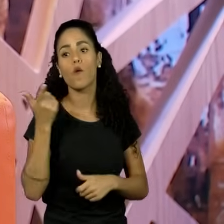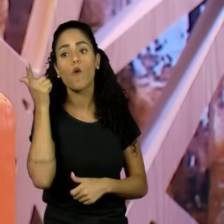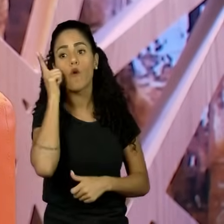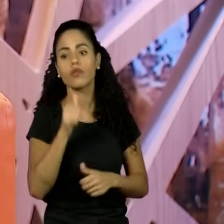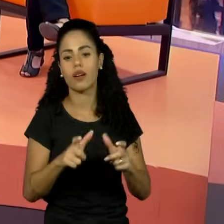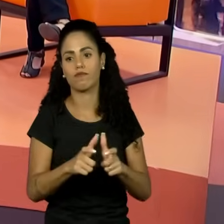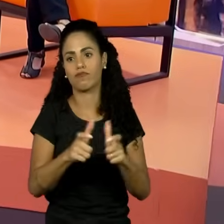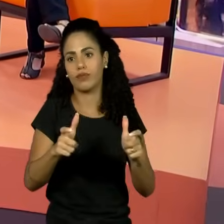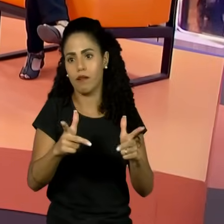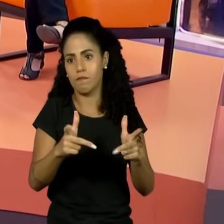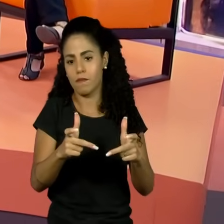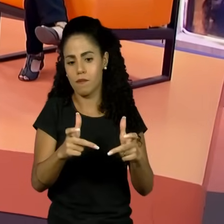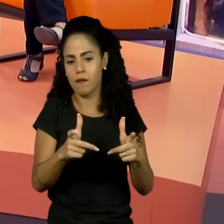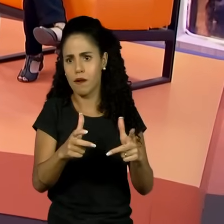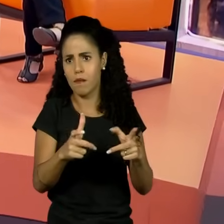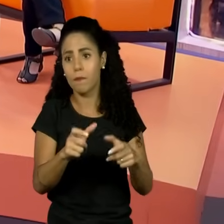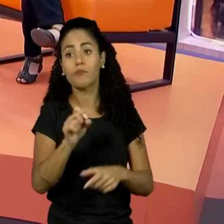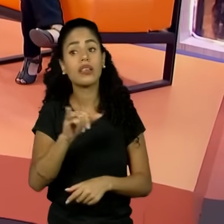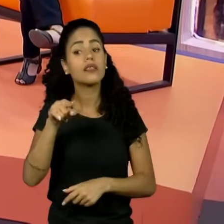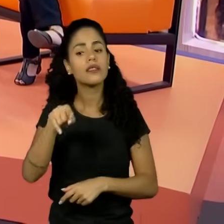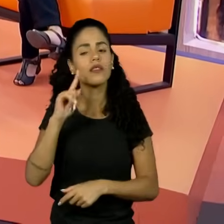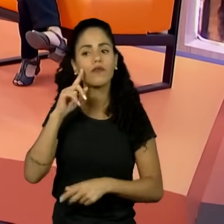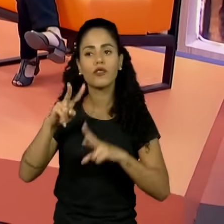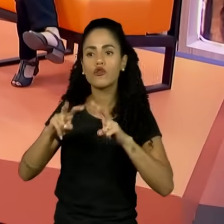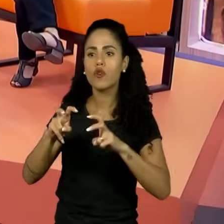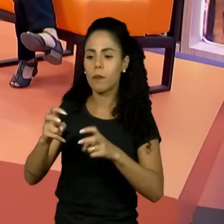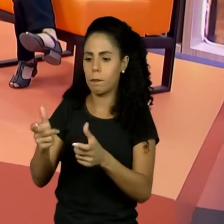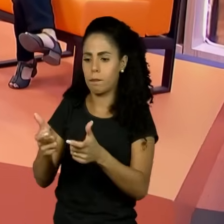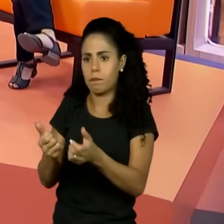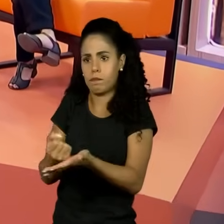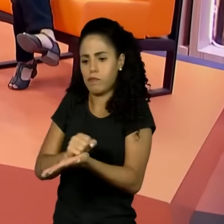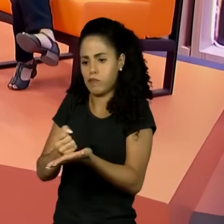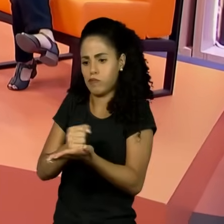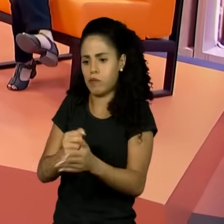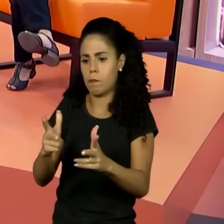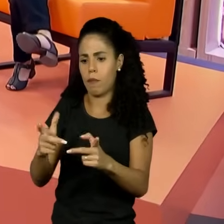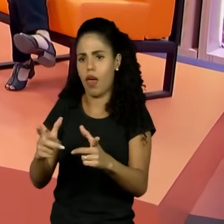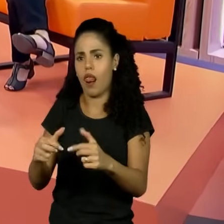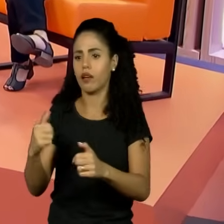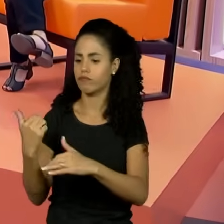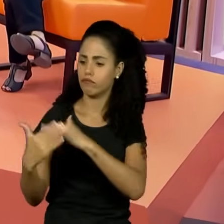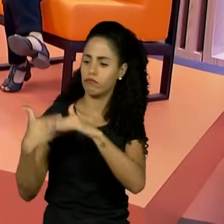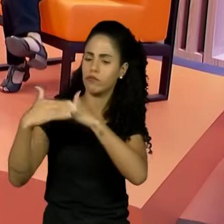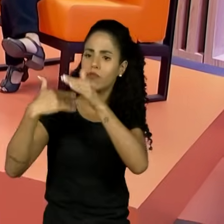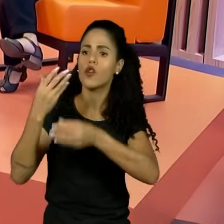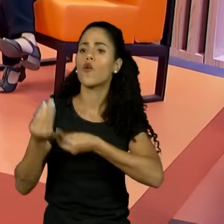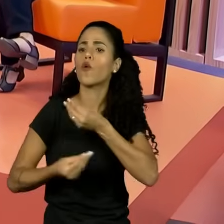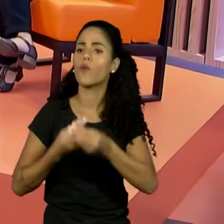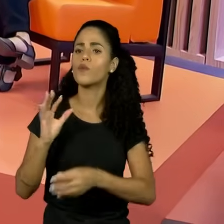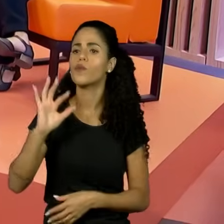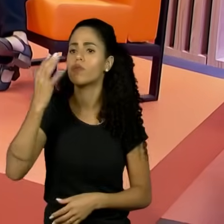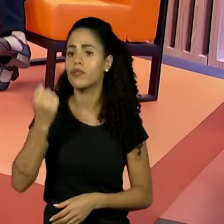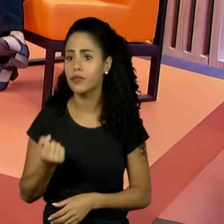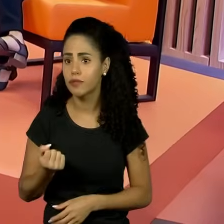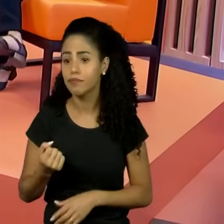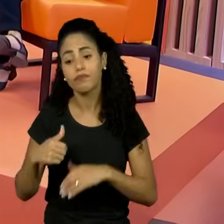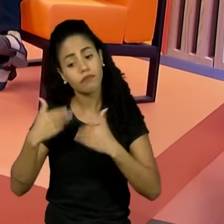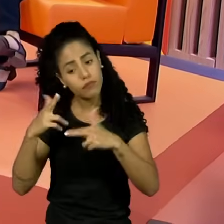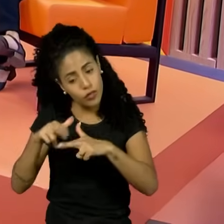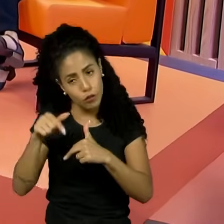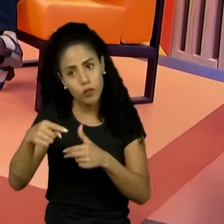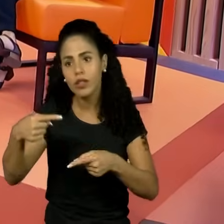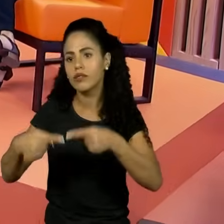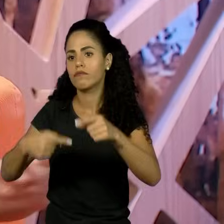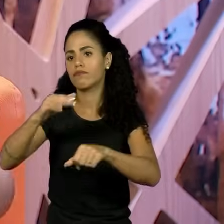esse espaço. Se a gente está falando de política pública para videogame, a gente precisa falar de desenvolvimento, de formação, né? Então, política pública para